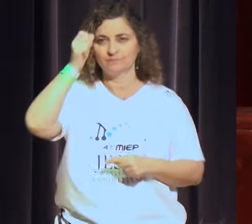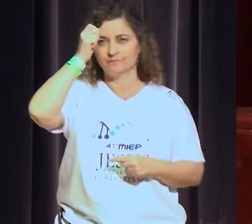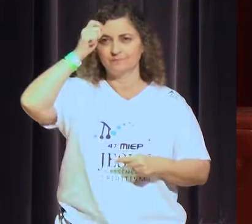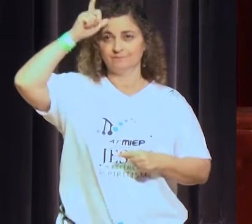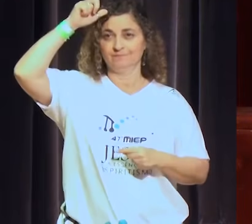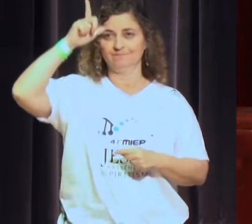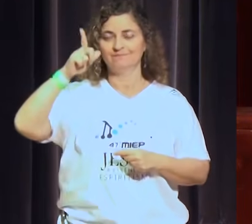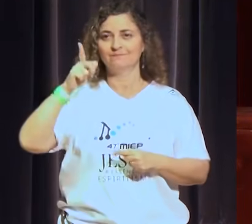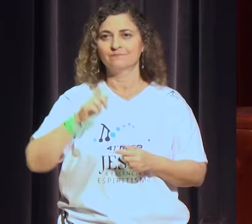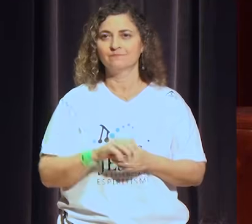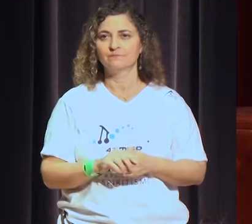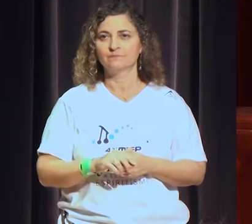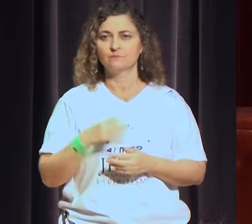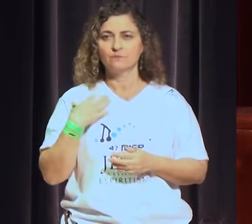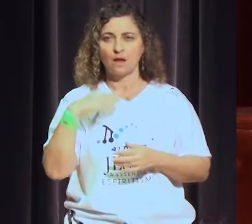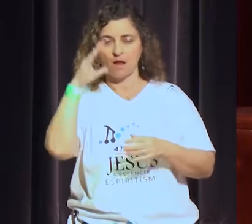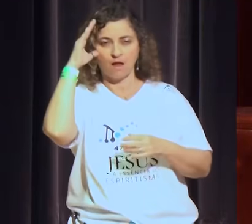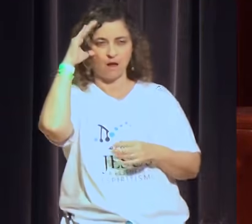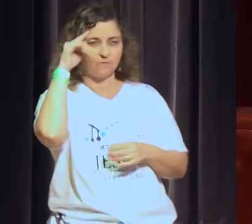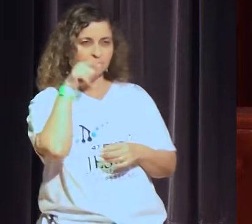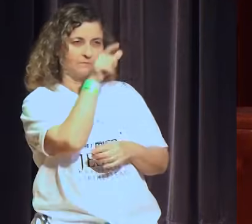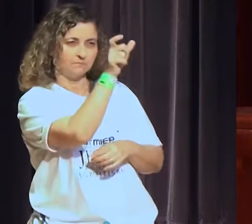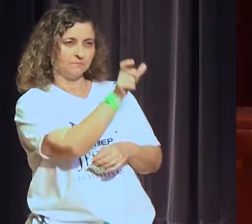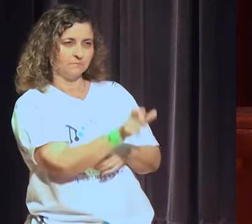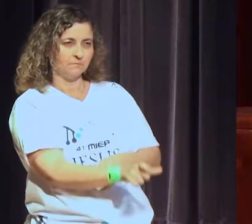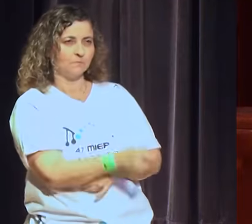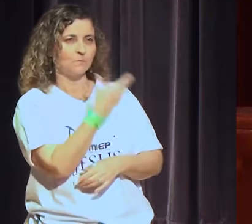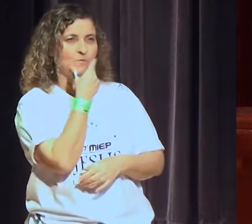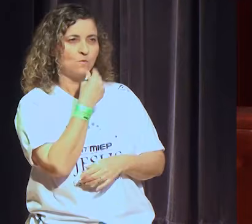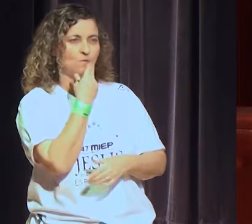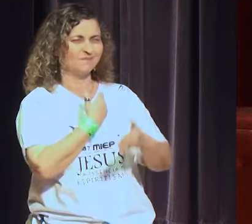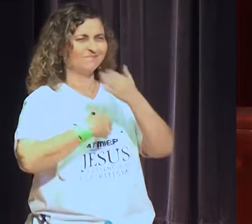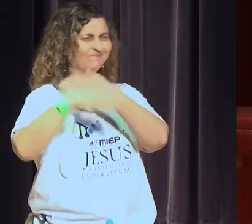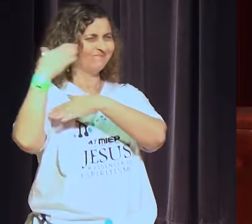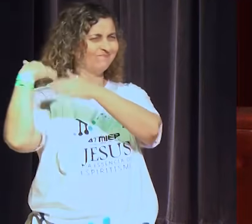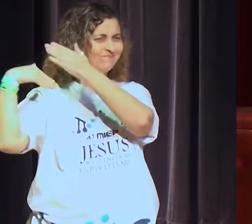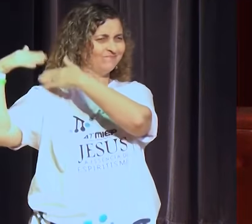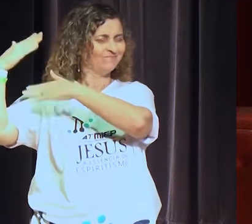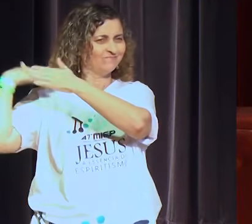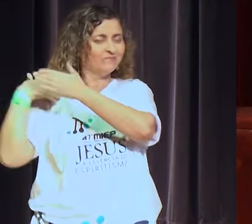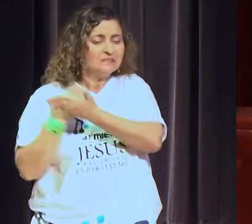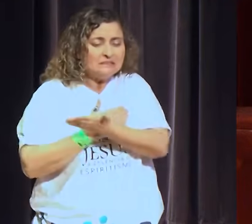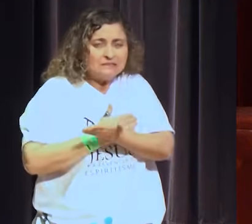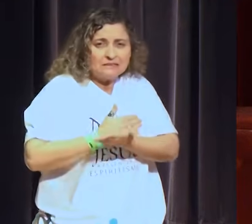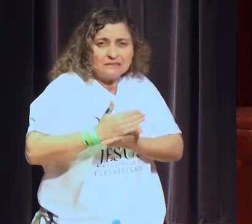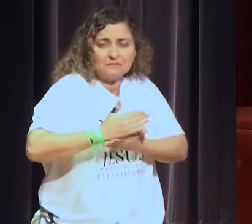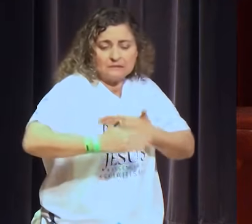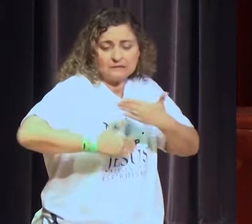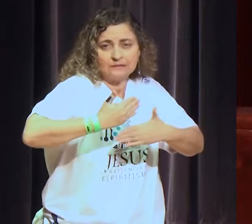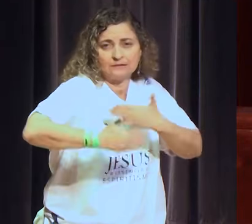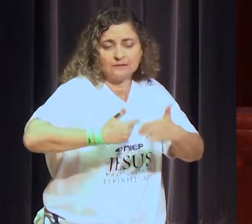Você observa lá o Homo sapiens se movimentando e ele começa a perceber que